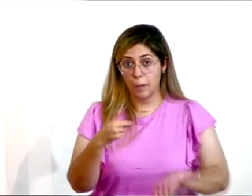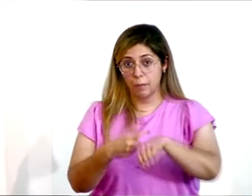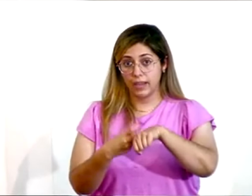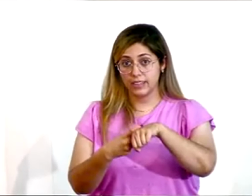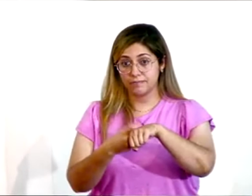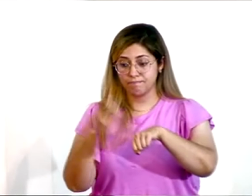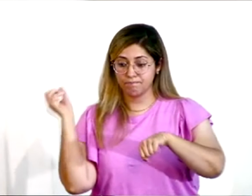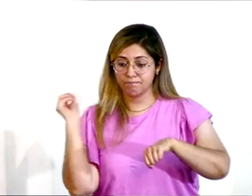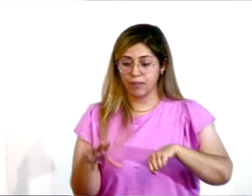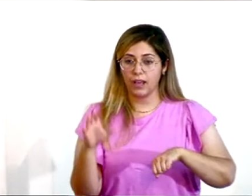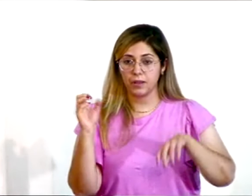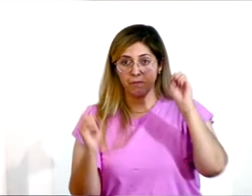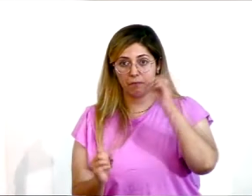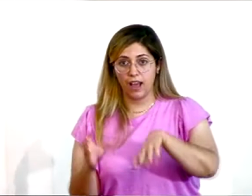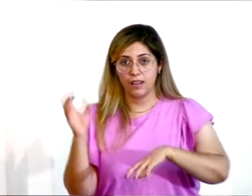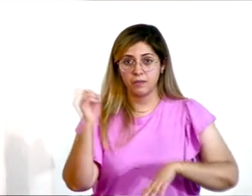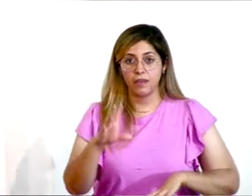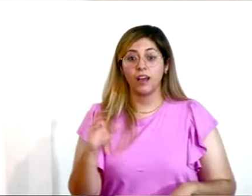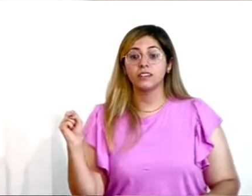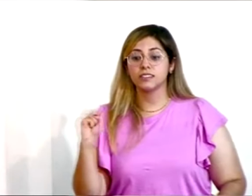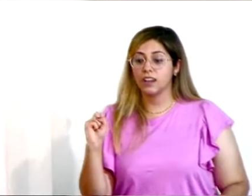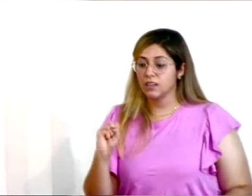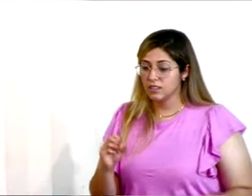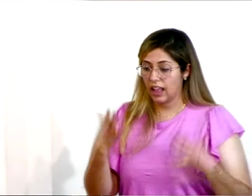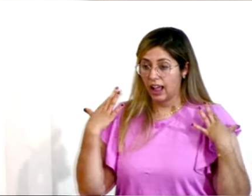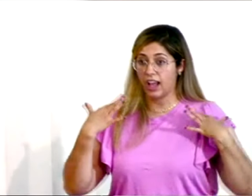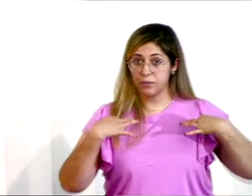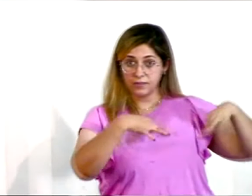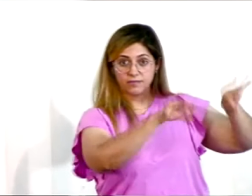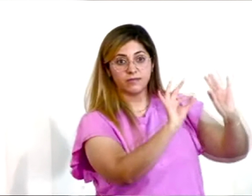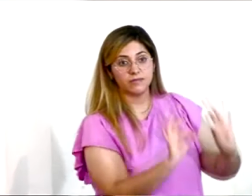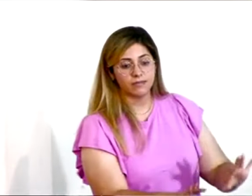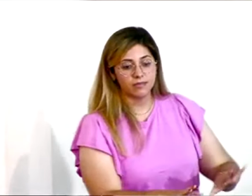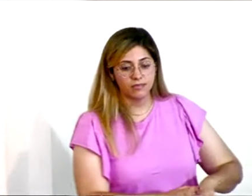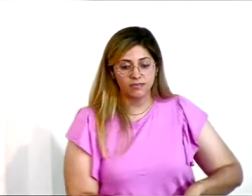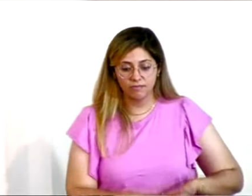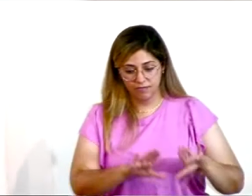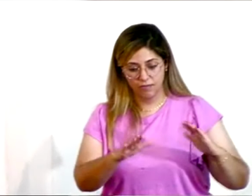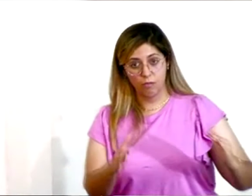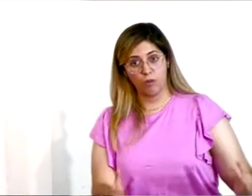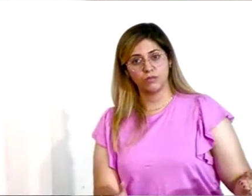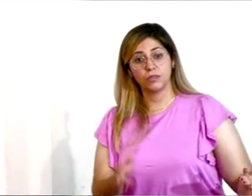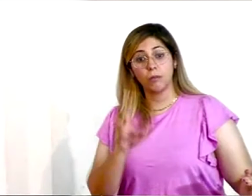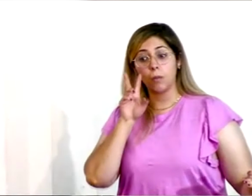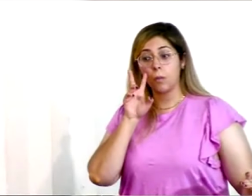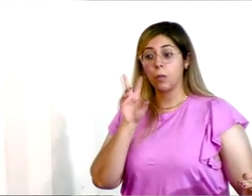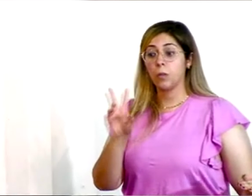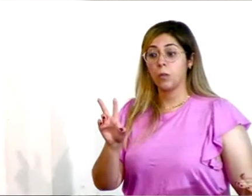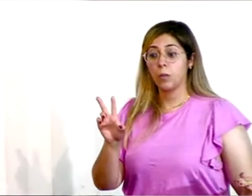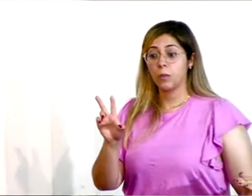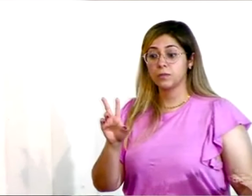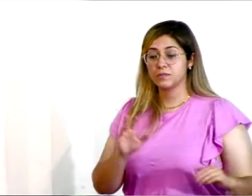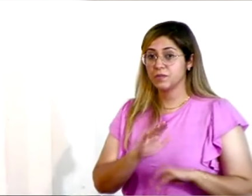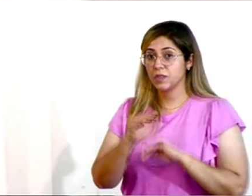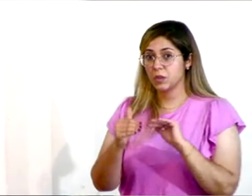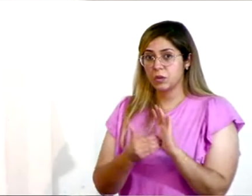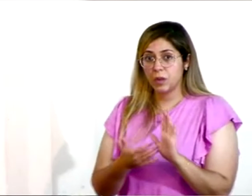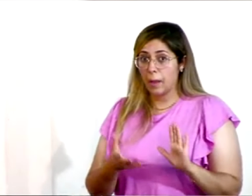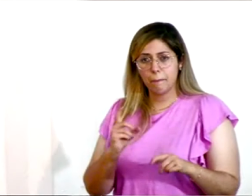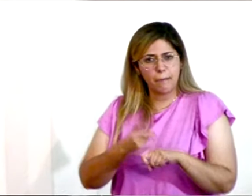religião, Saulo está lá, guardando as roupas dos assassinos. Não atira